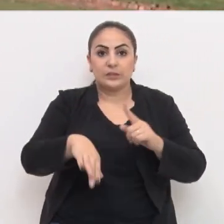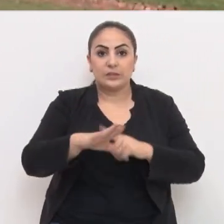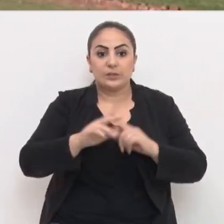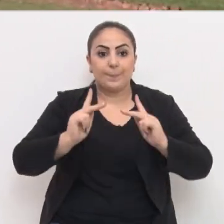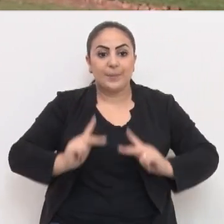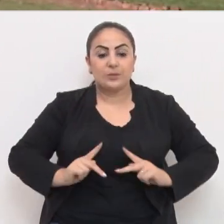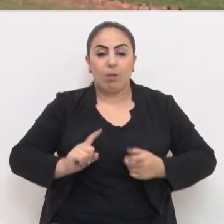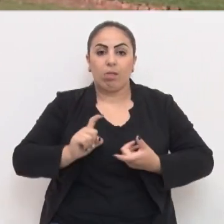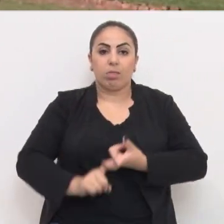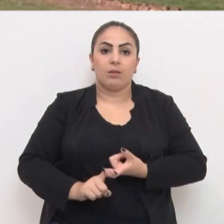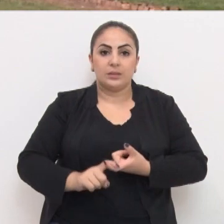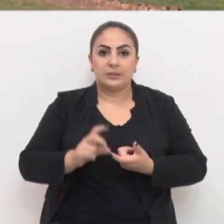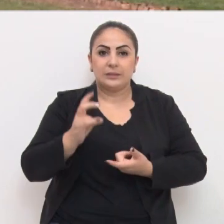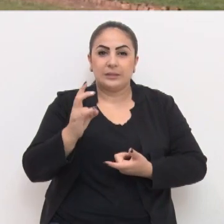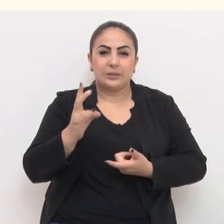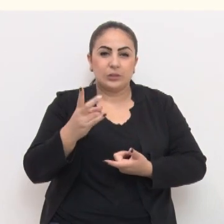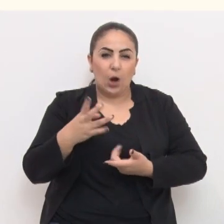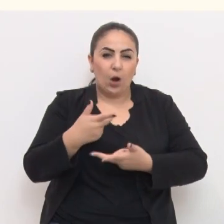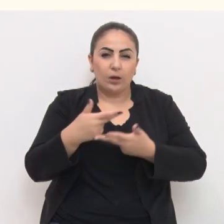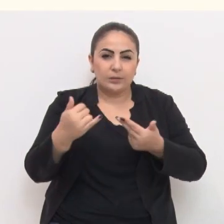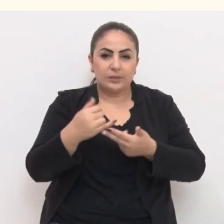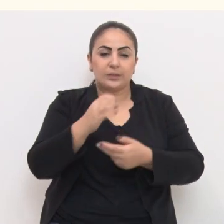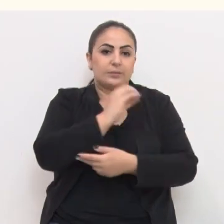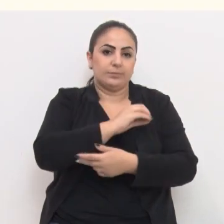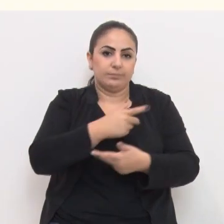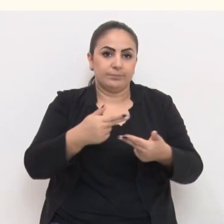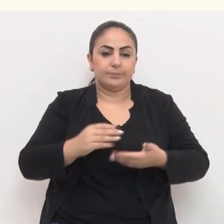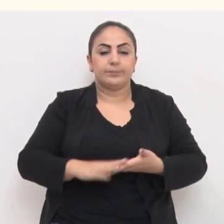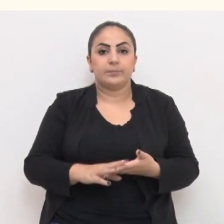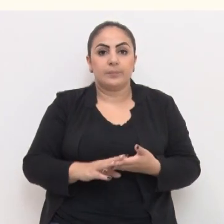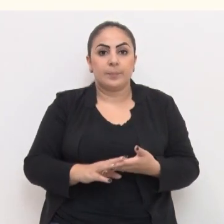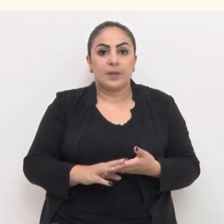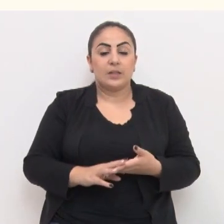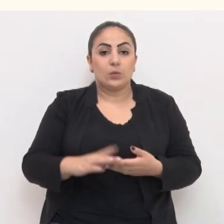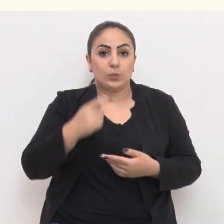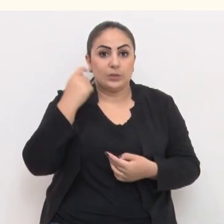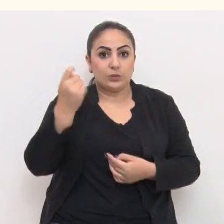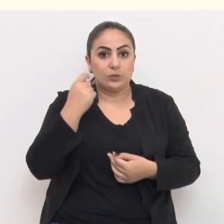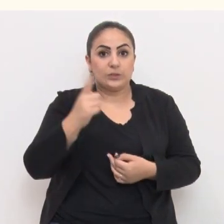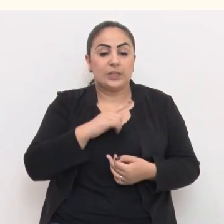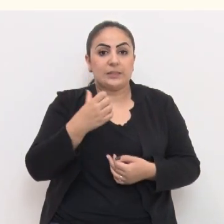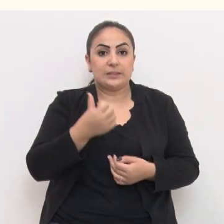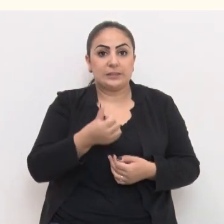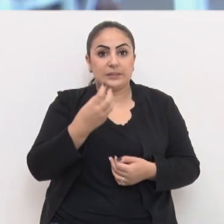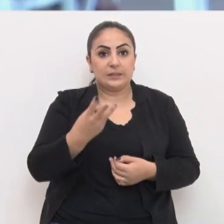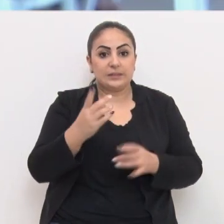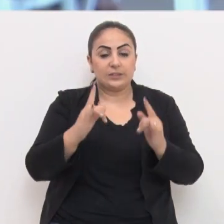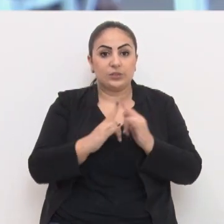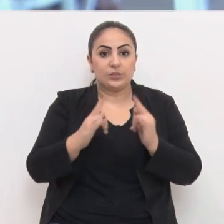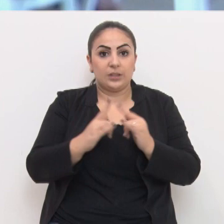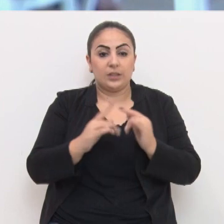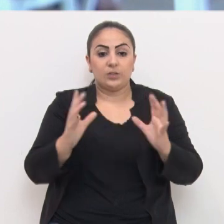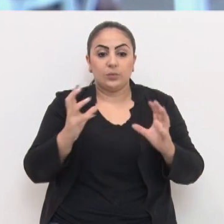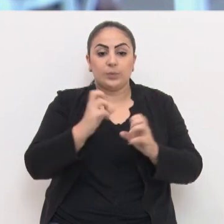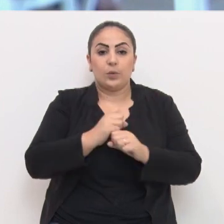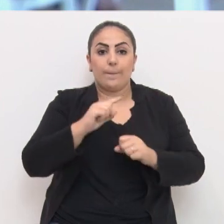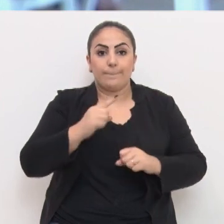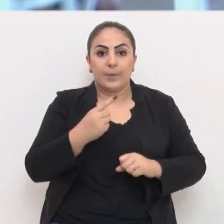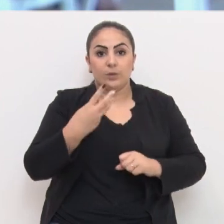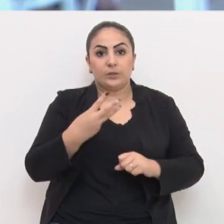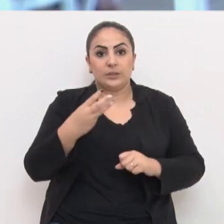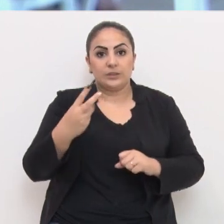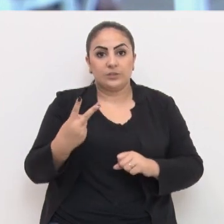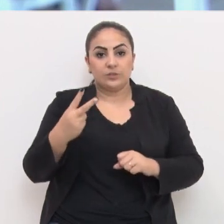social de dependentes químicos. No Rio Grande do Sul, existem 63 entidades, com